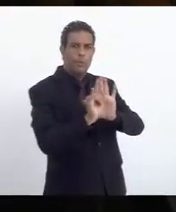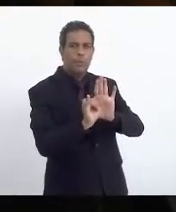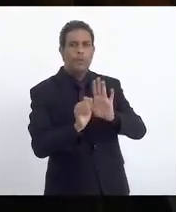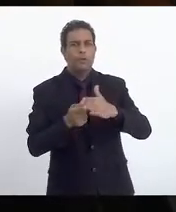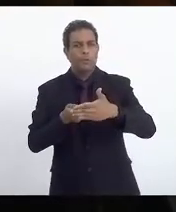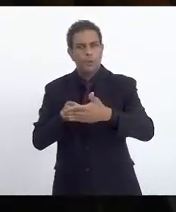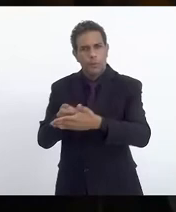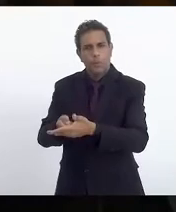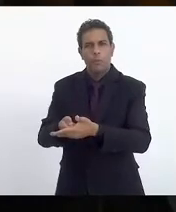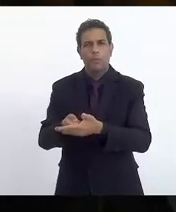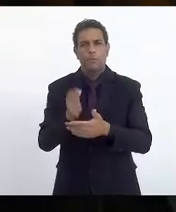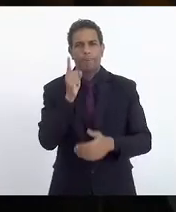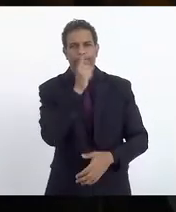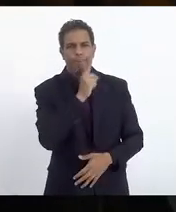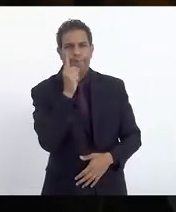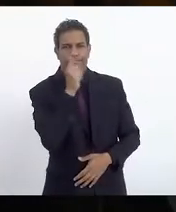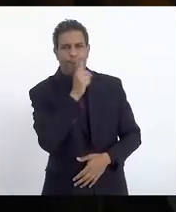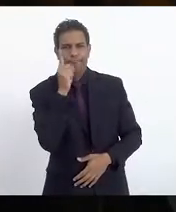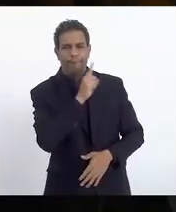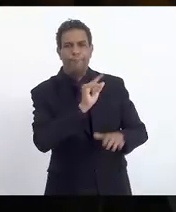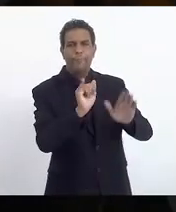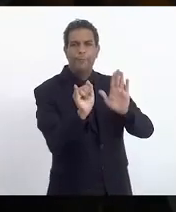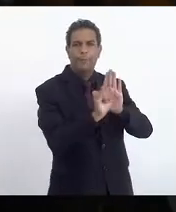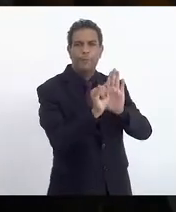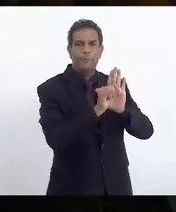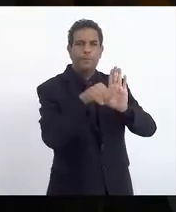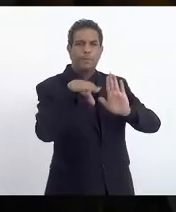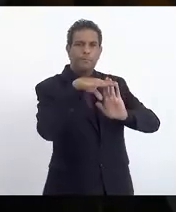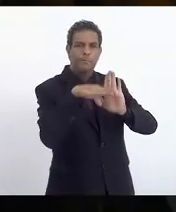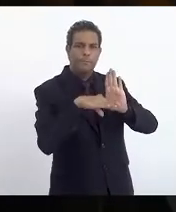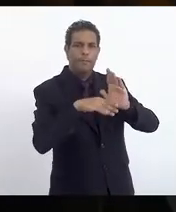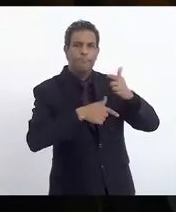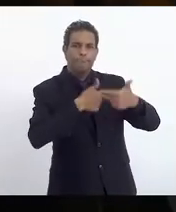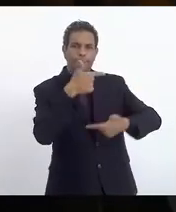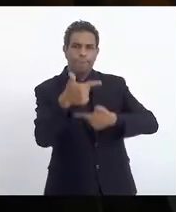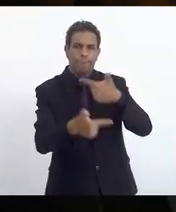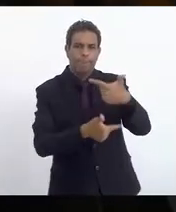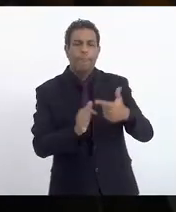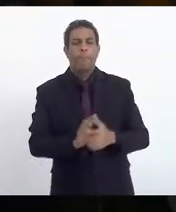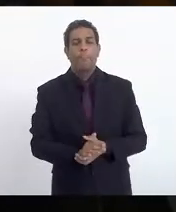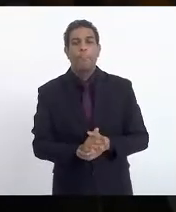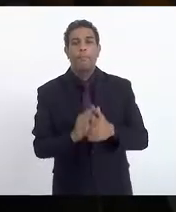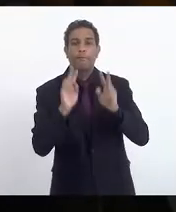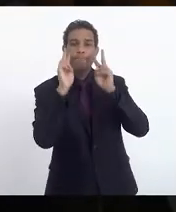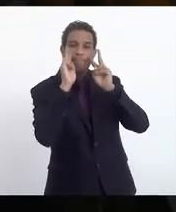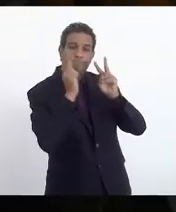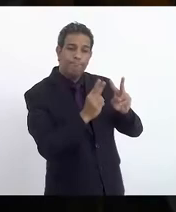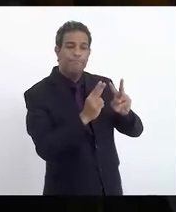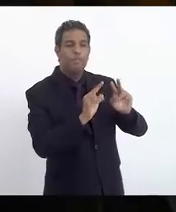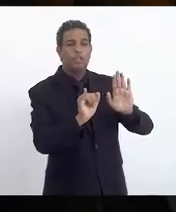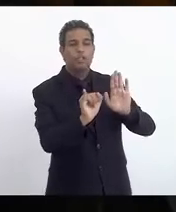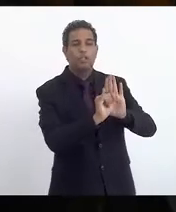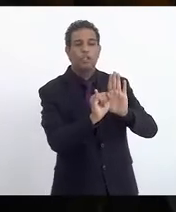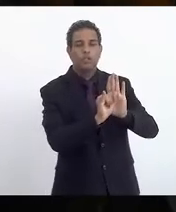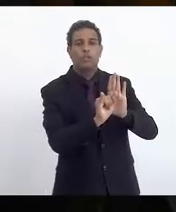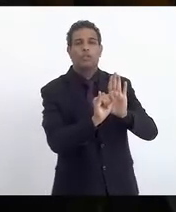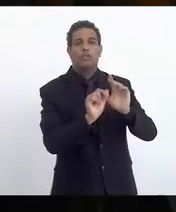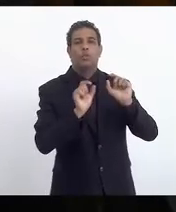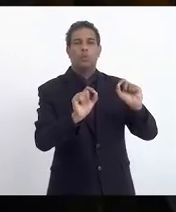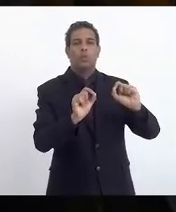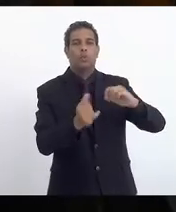denunciou várias irregularidades no edital e na sua modelagem o edital feito por uma